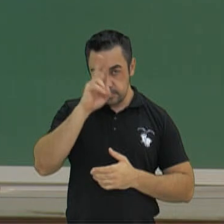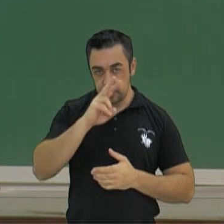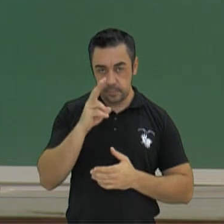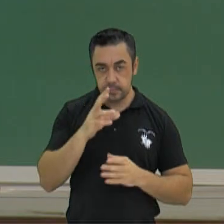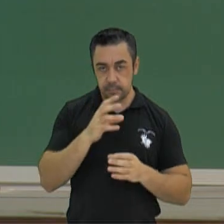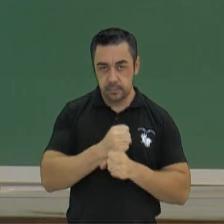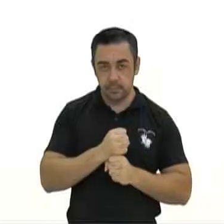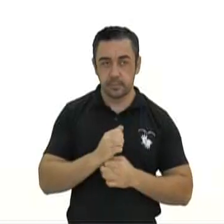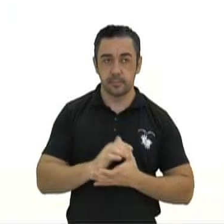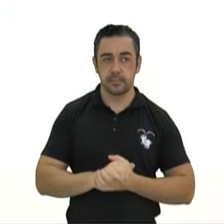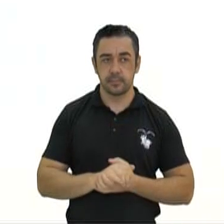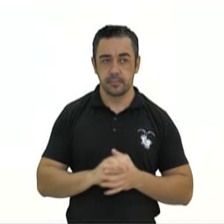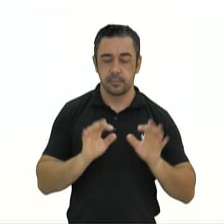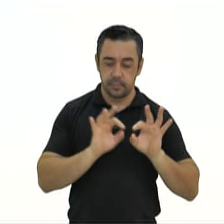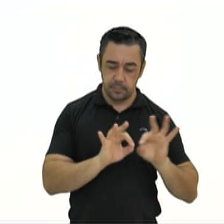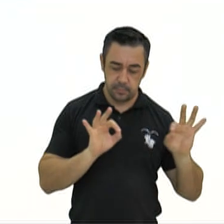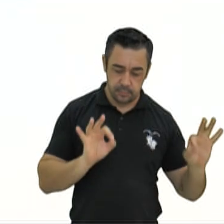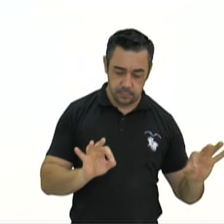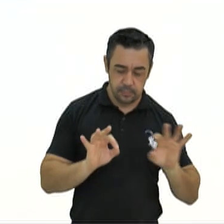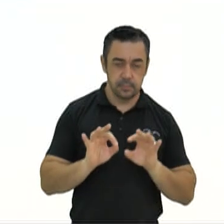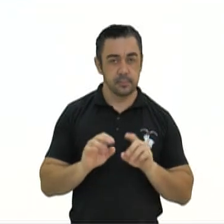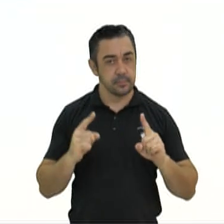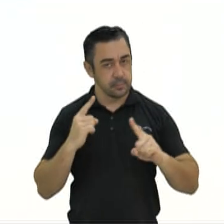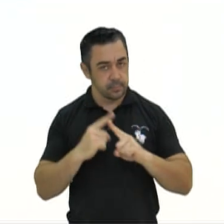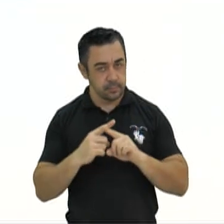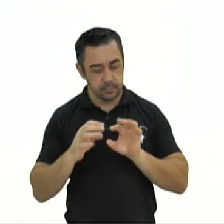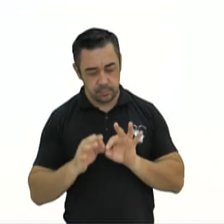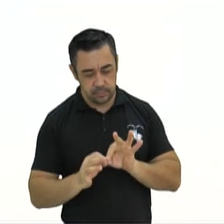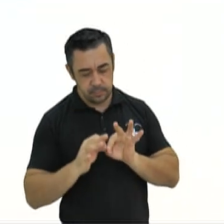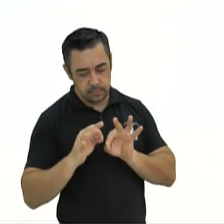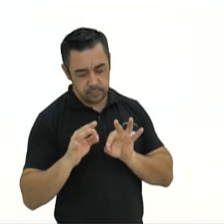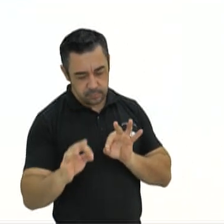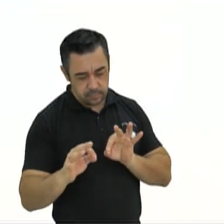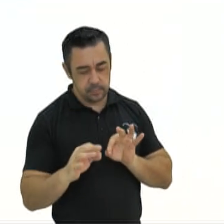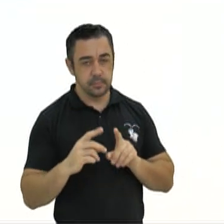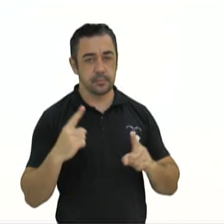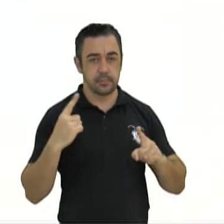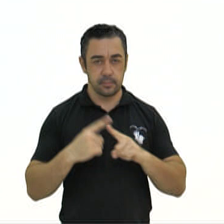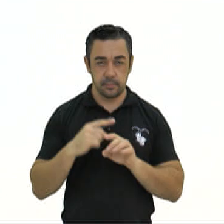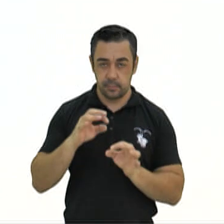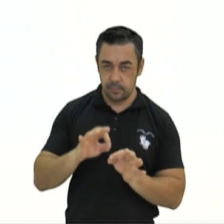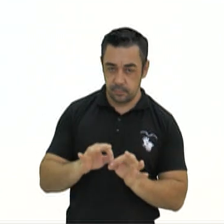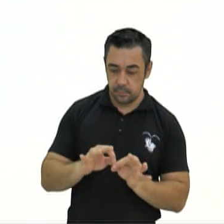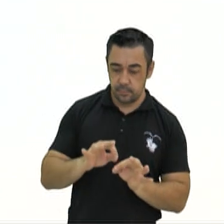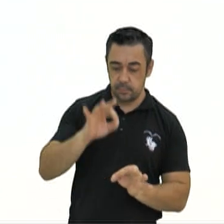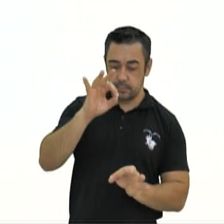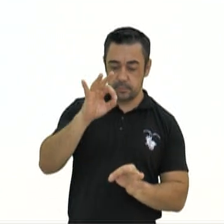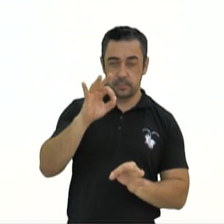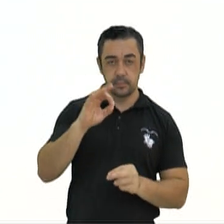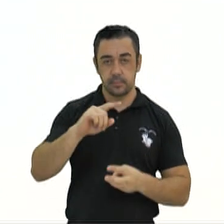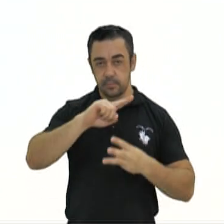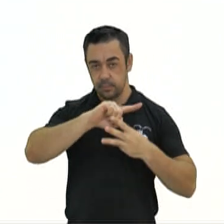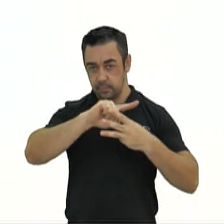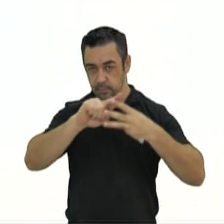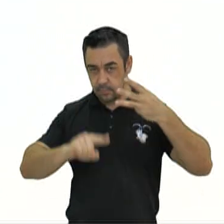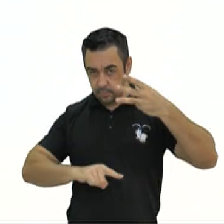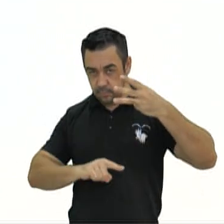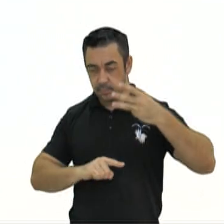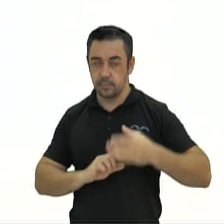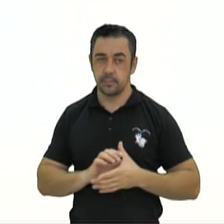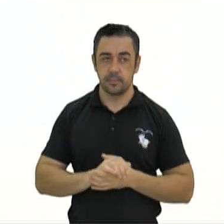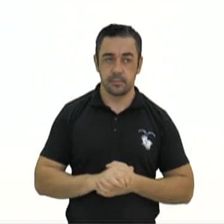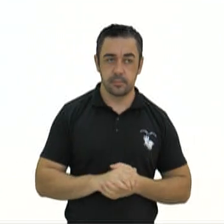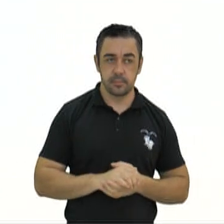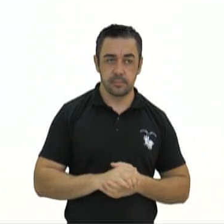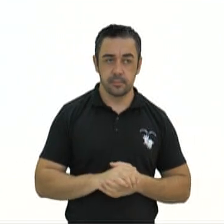volume? Comprimento vezes altura vezes a largura, né? Sempre vou multiplicando essas dimensões. Então,